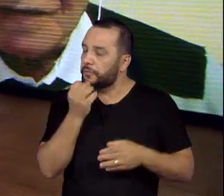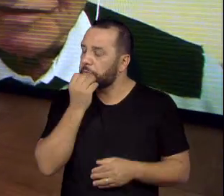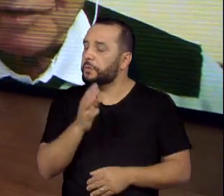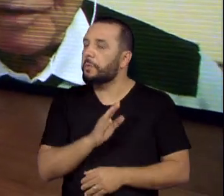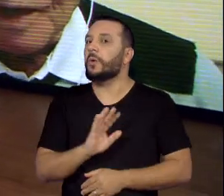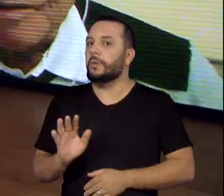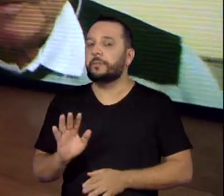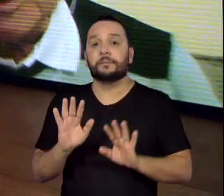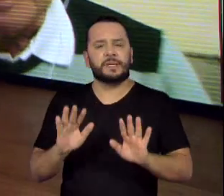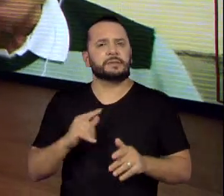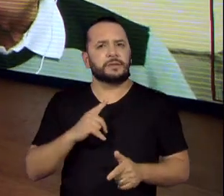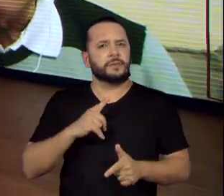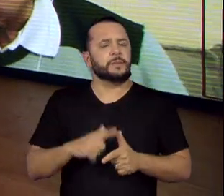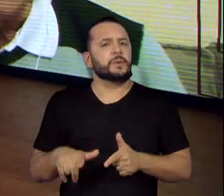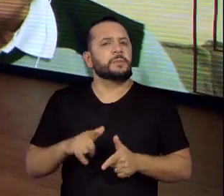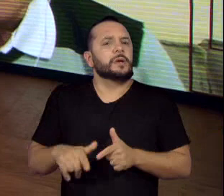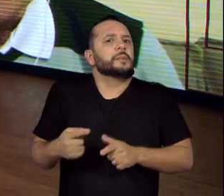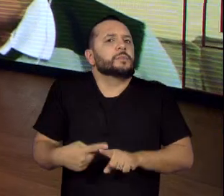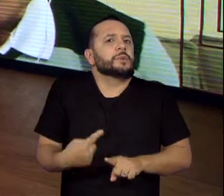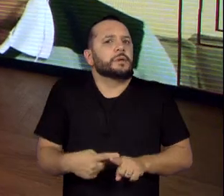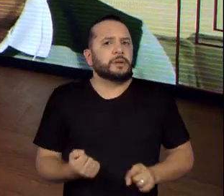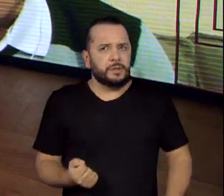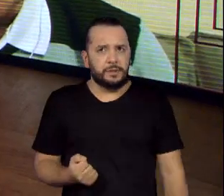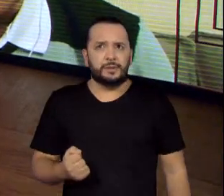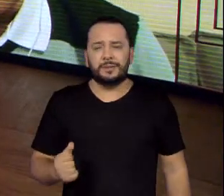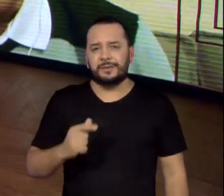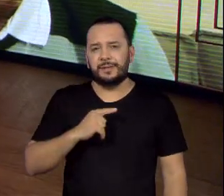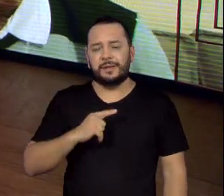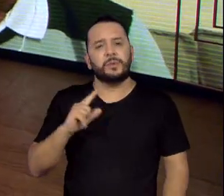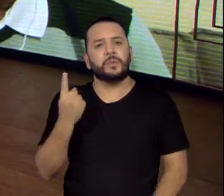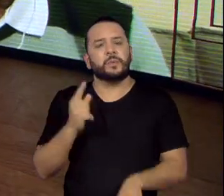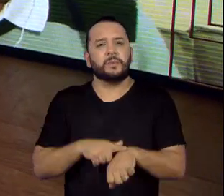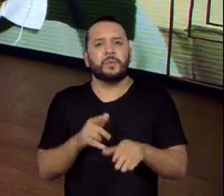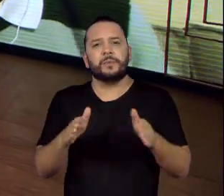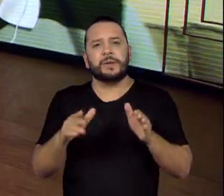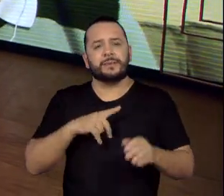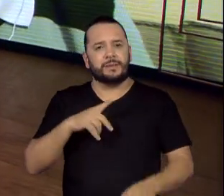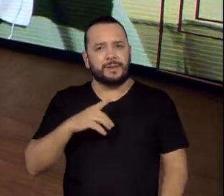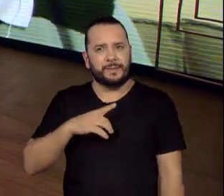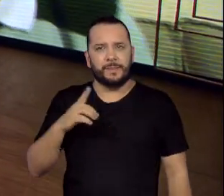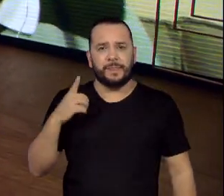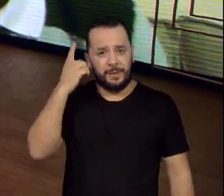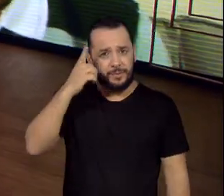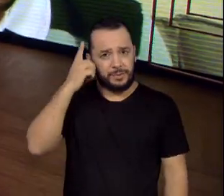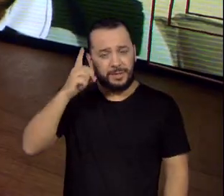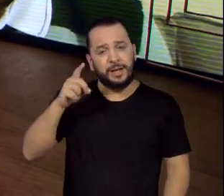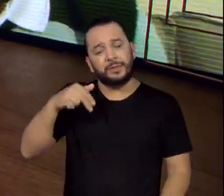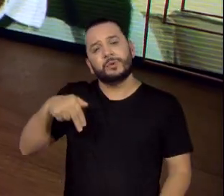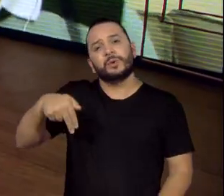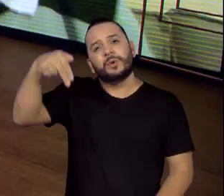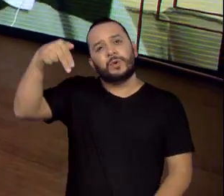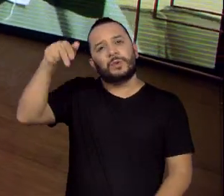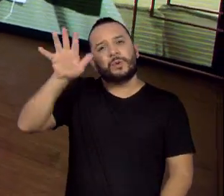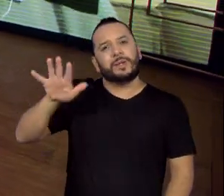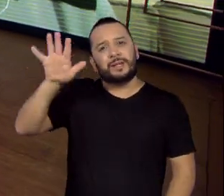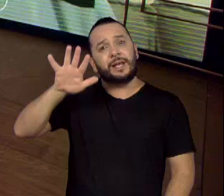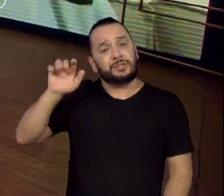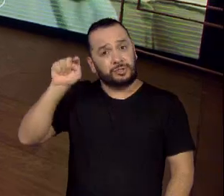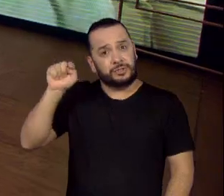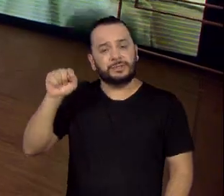teve um problema, porque tem um momento em que um deputado nordestino, no livro,